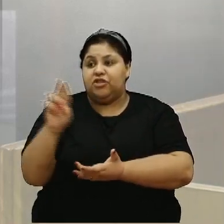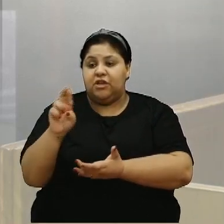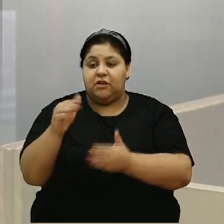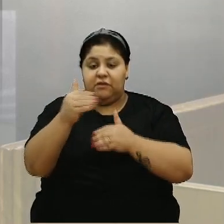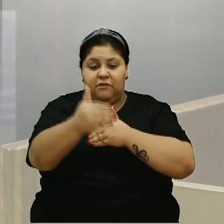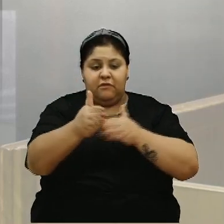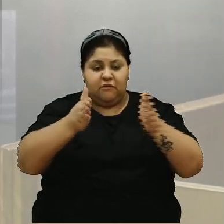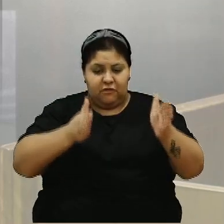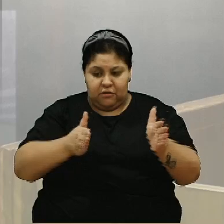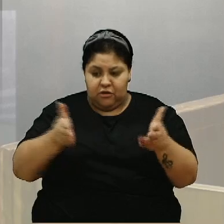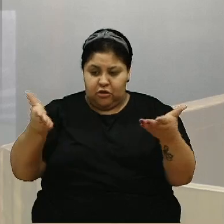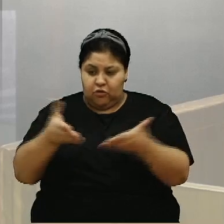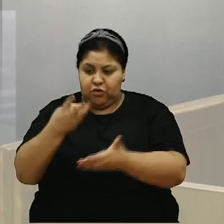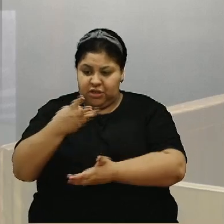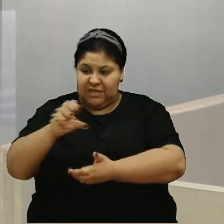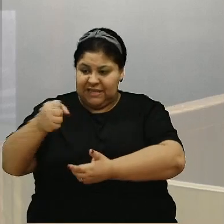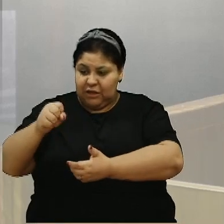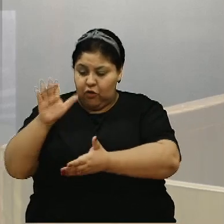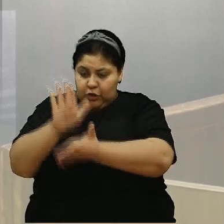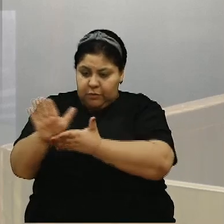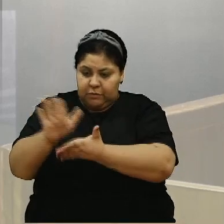custa 38 para produzir.